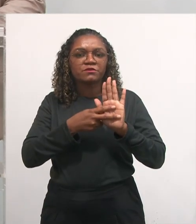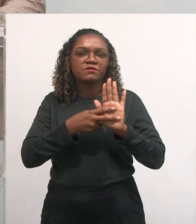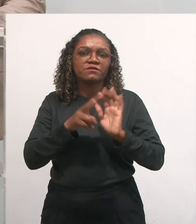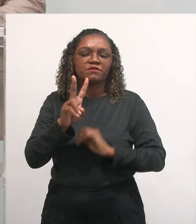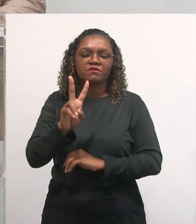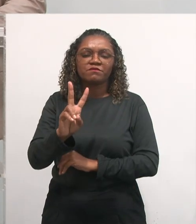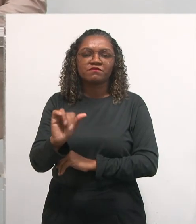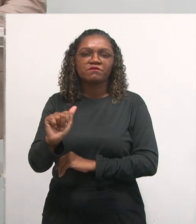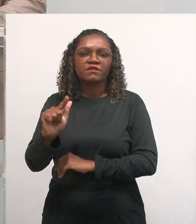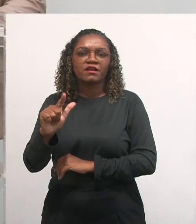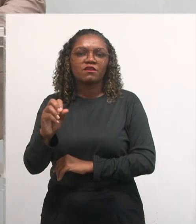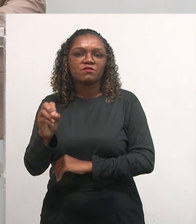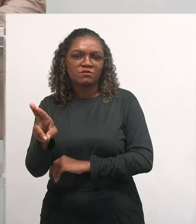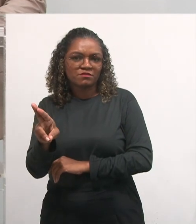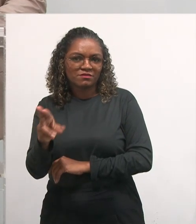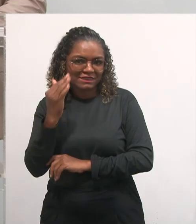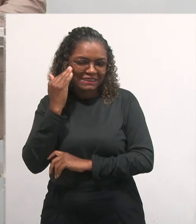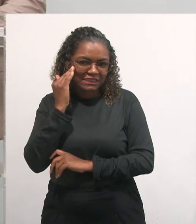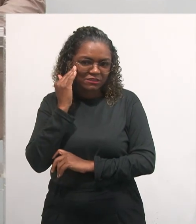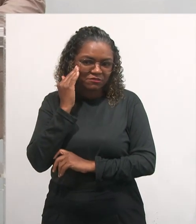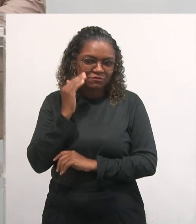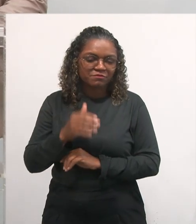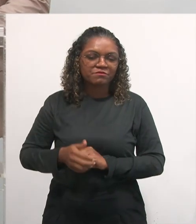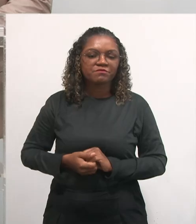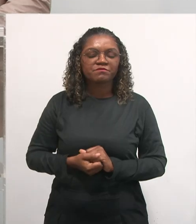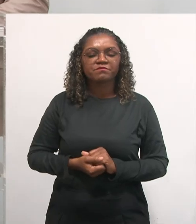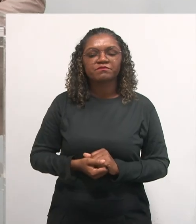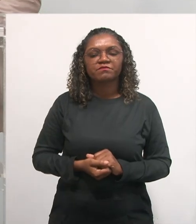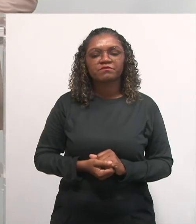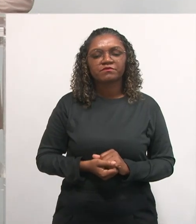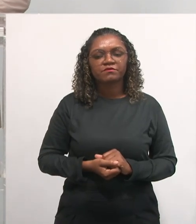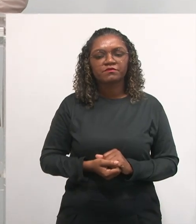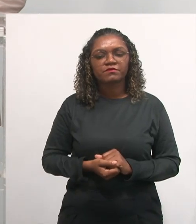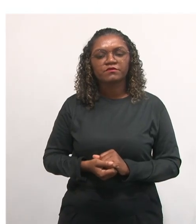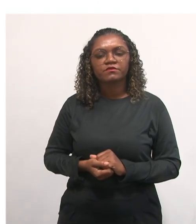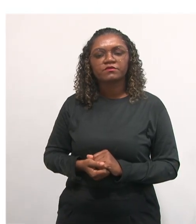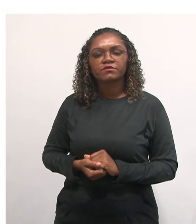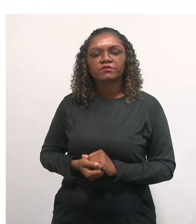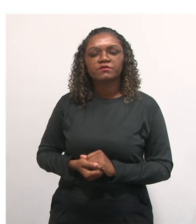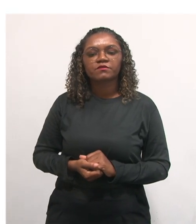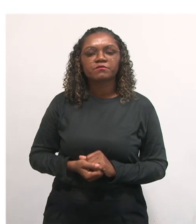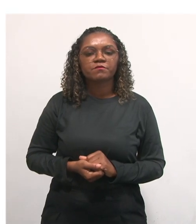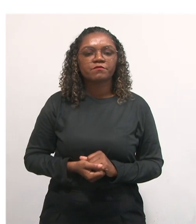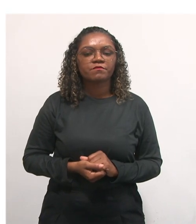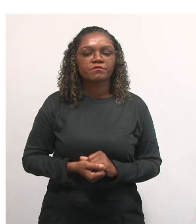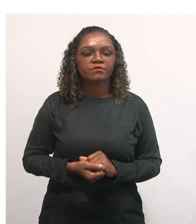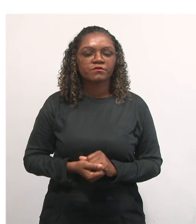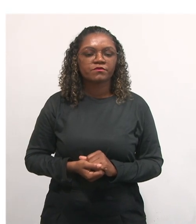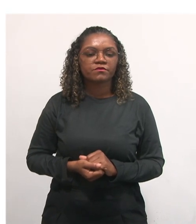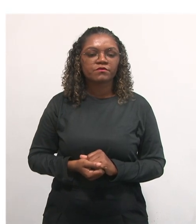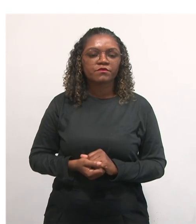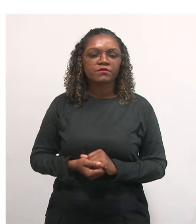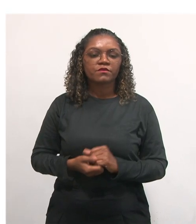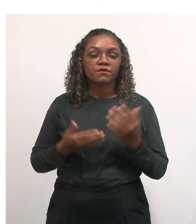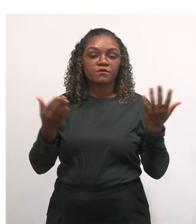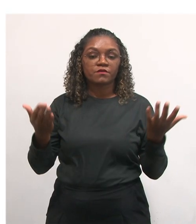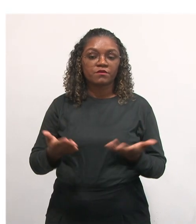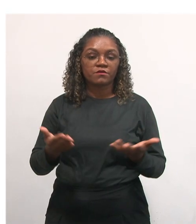fazer projeções futuras. Beleza? Muito bem. E aqui nós